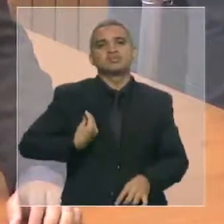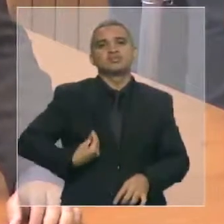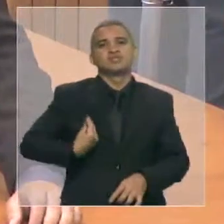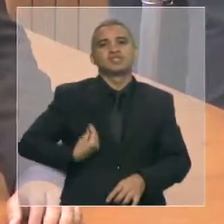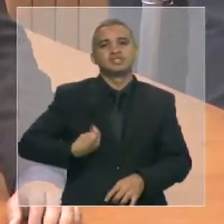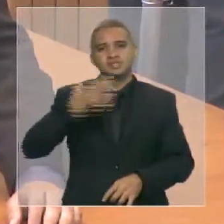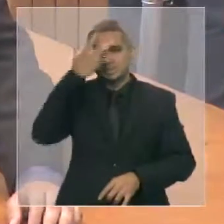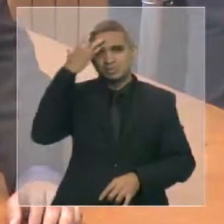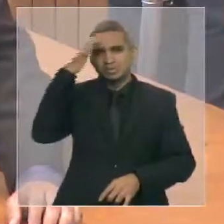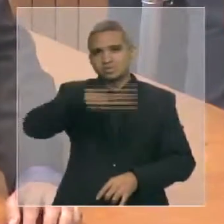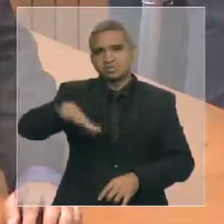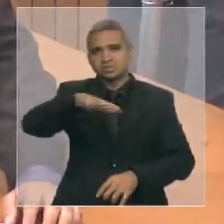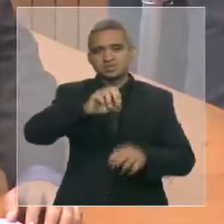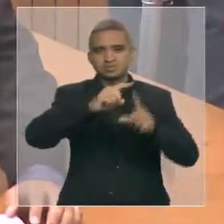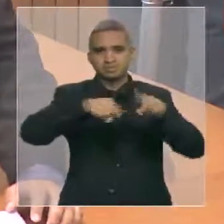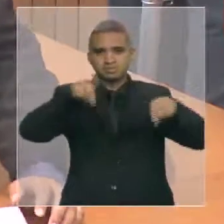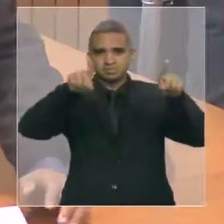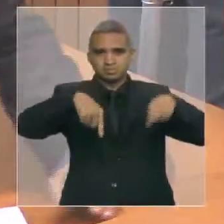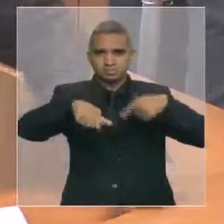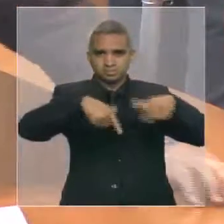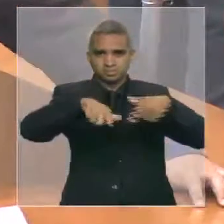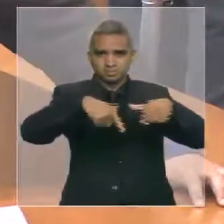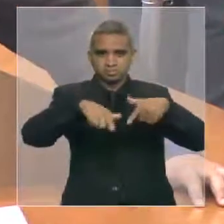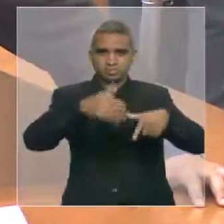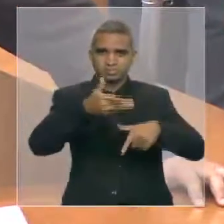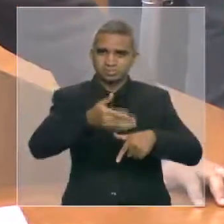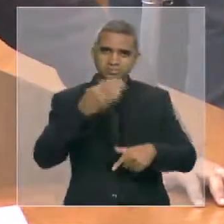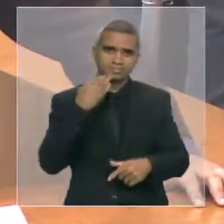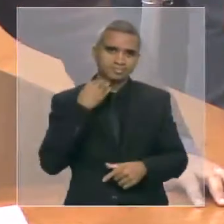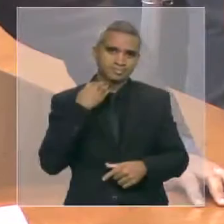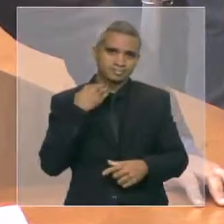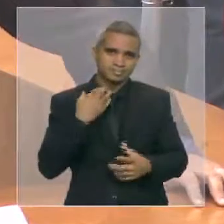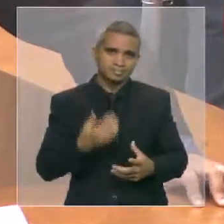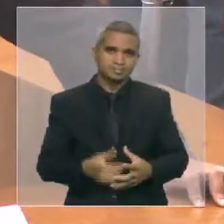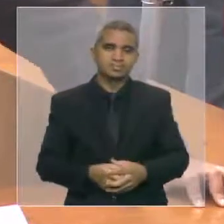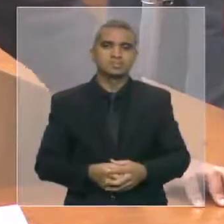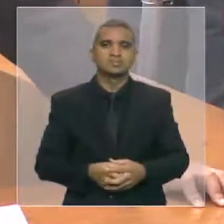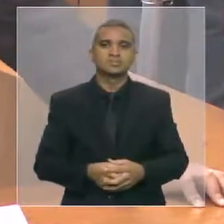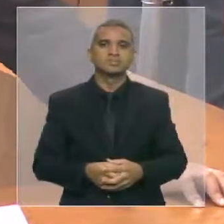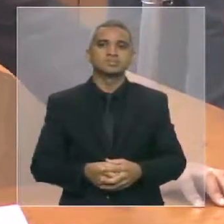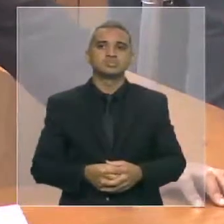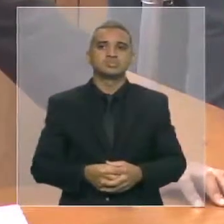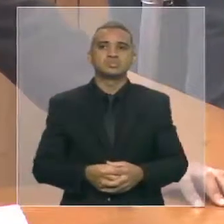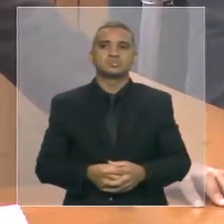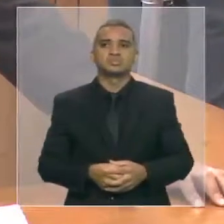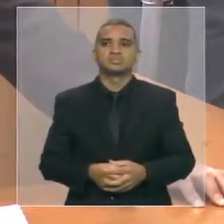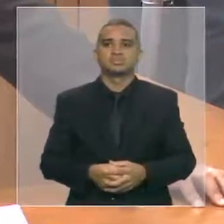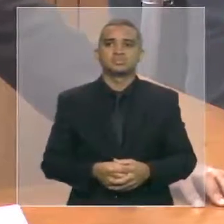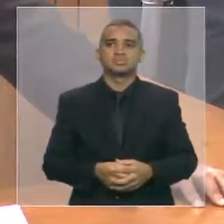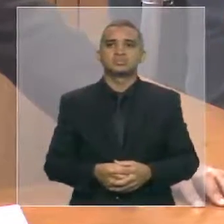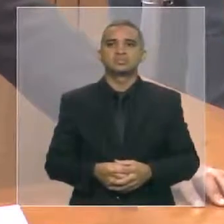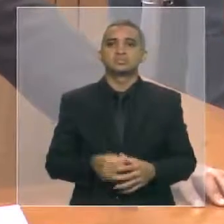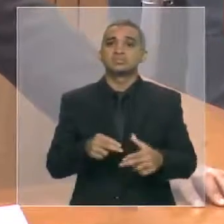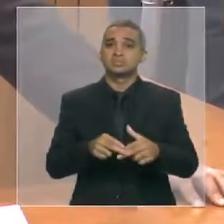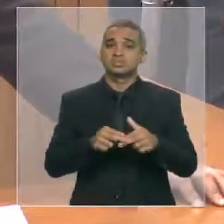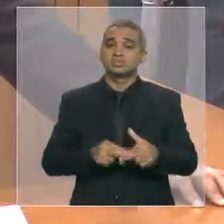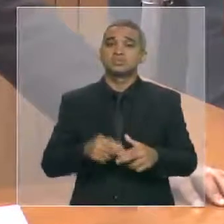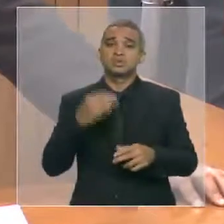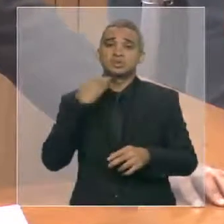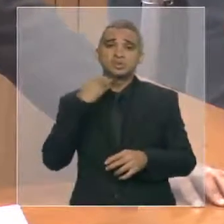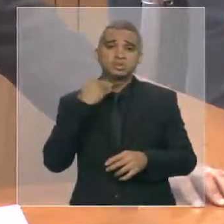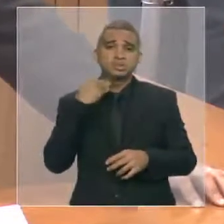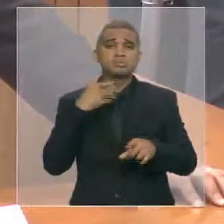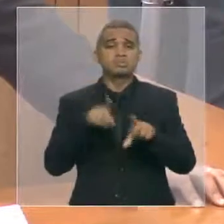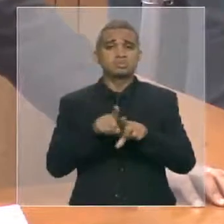dos bancos. E é uma preocupação que a gente tem, porque os bancos precisam chamar para si essas suas